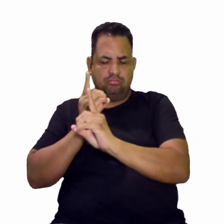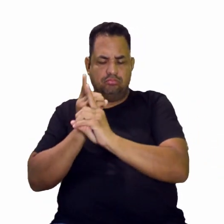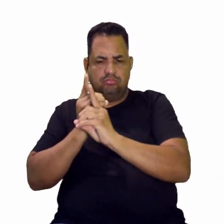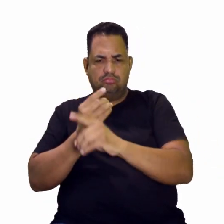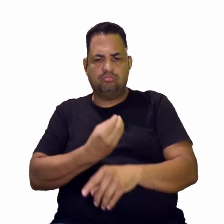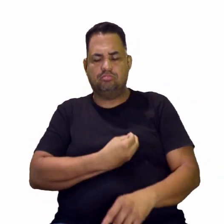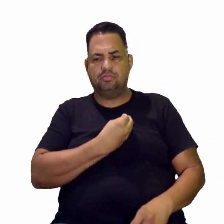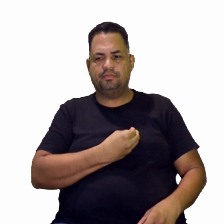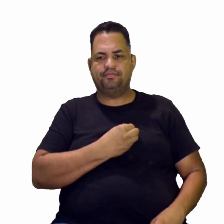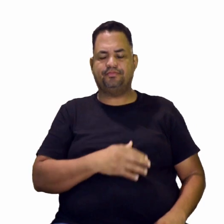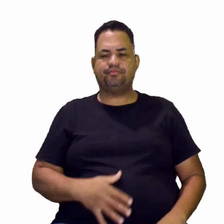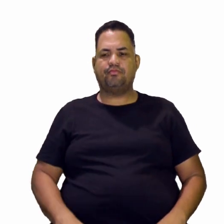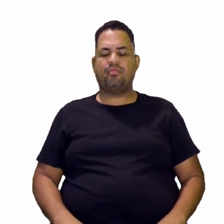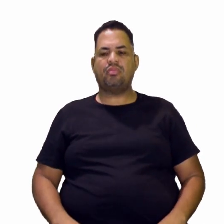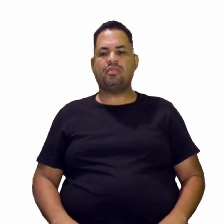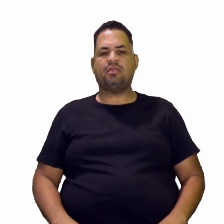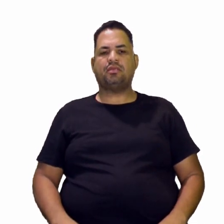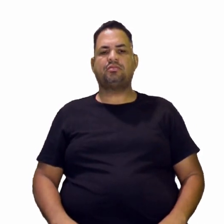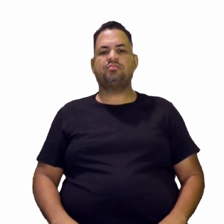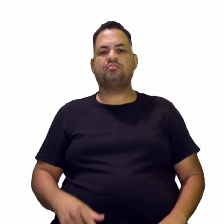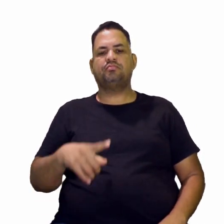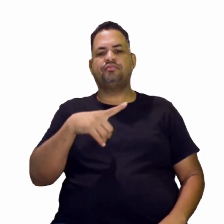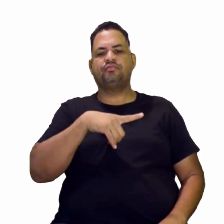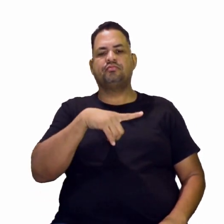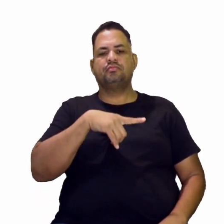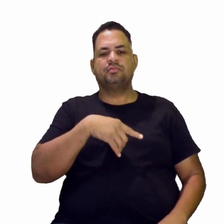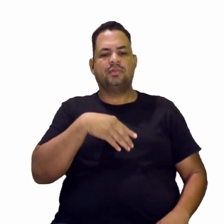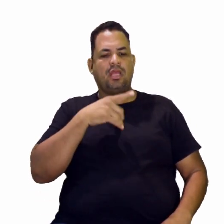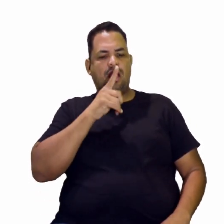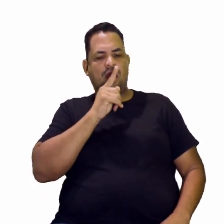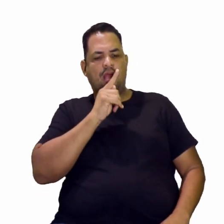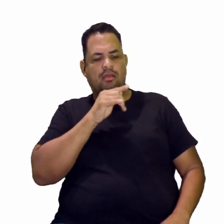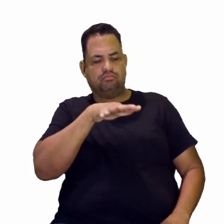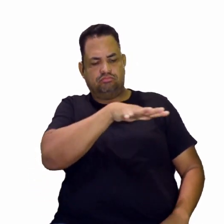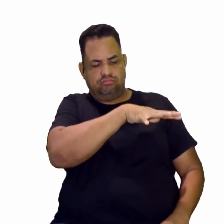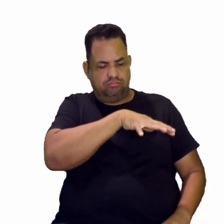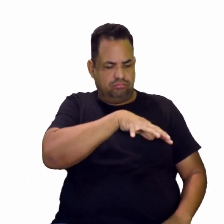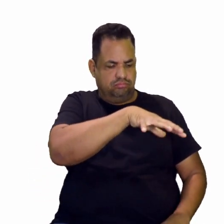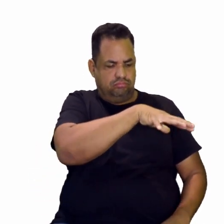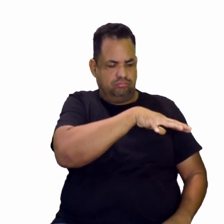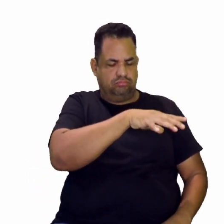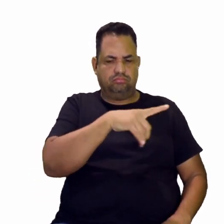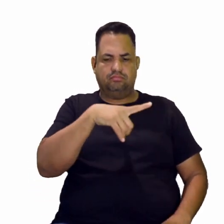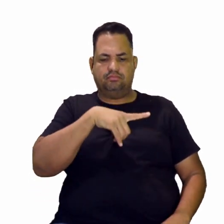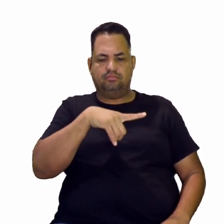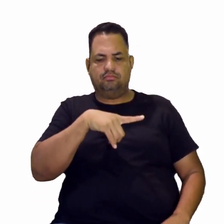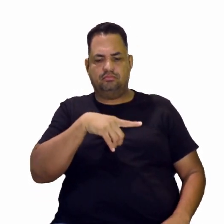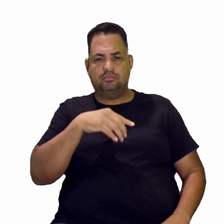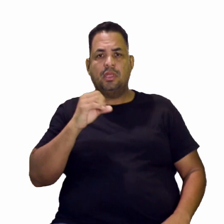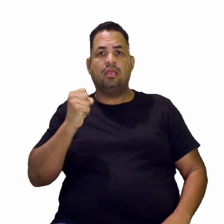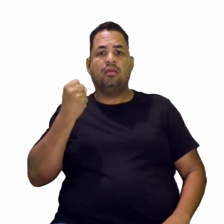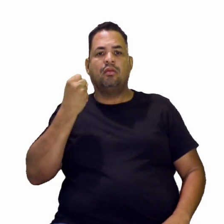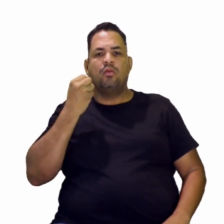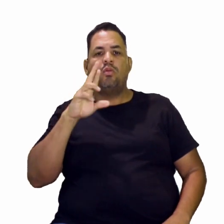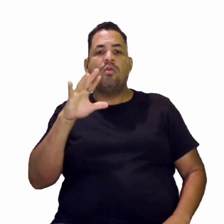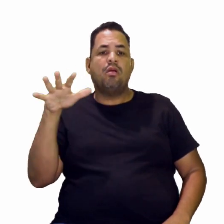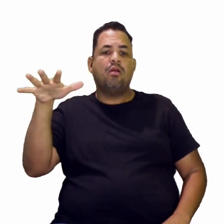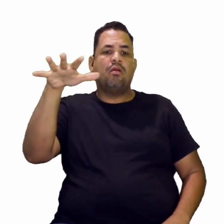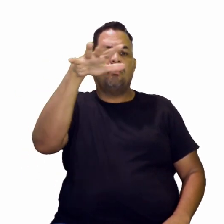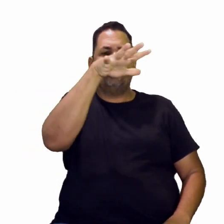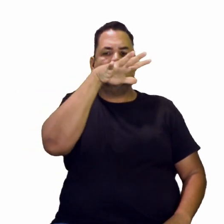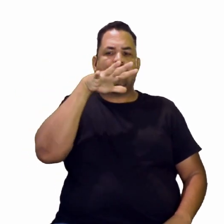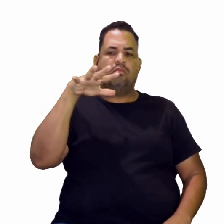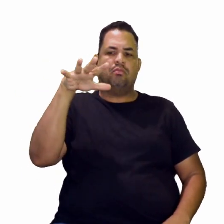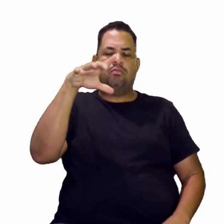São vários, pessoal, né? Nós temos ambiente aquático, nós temos um ambiente aéreo, nós temos